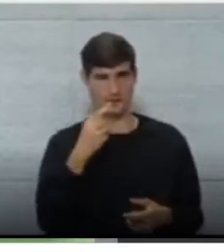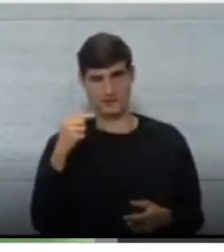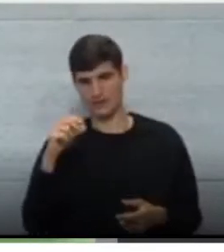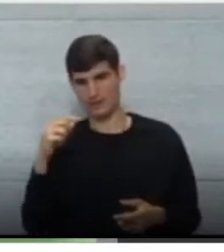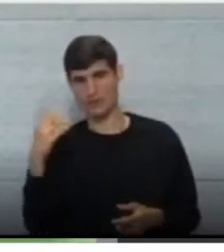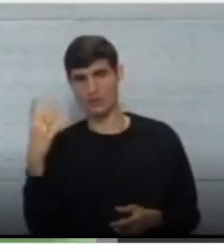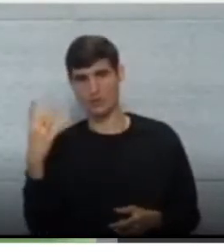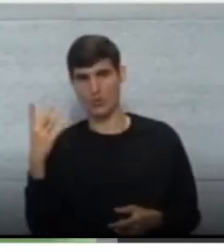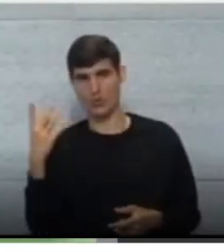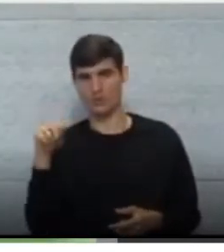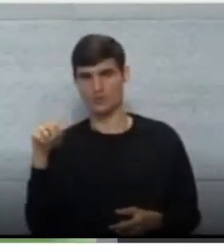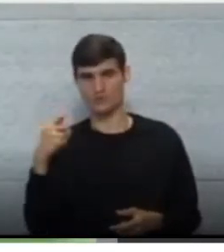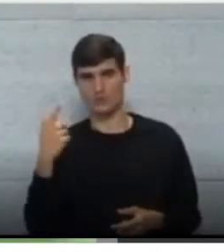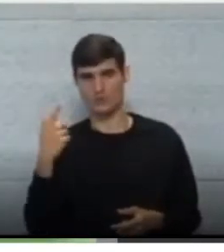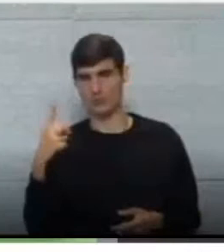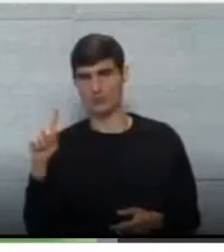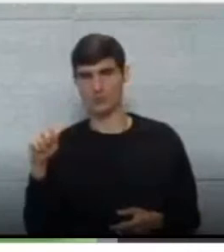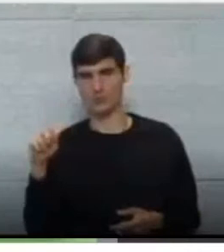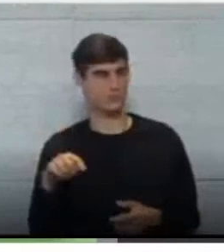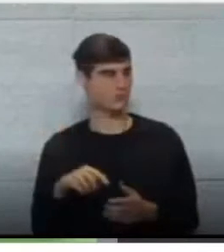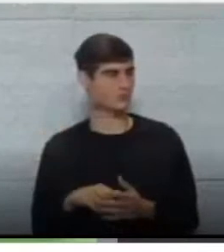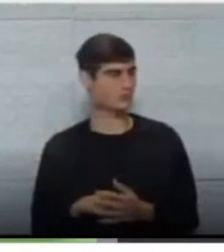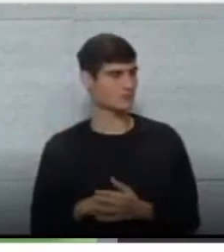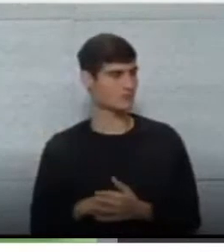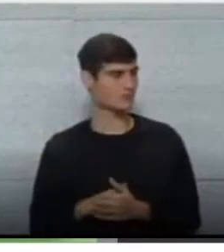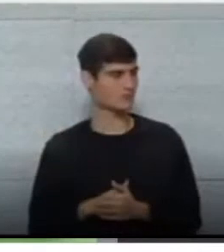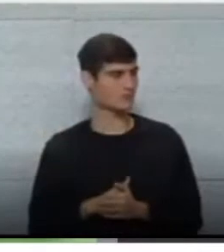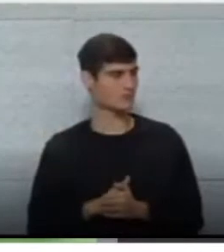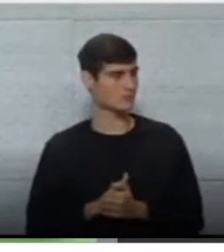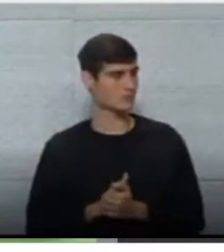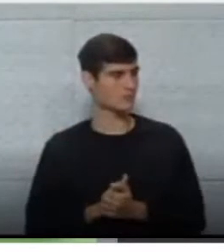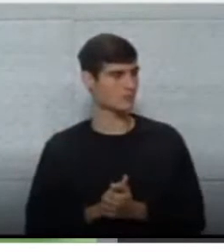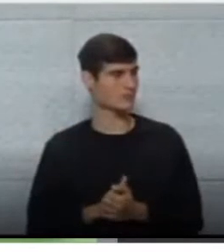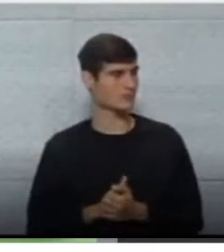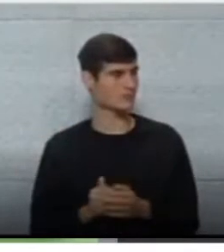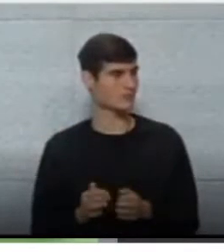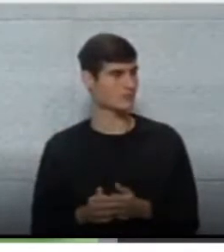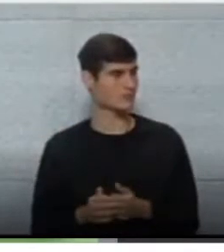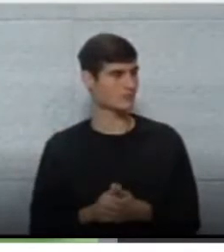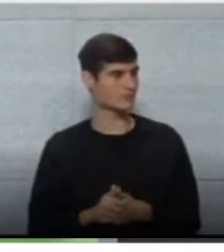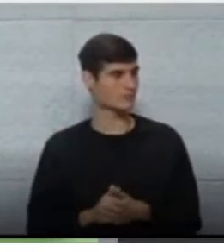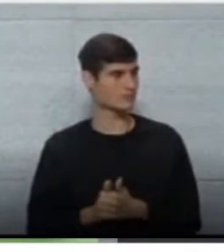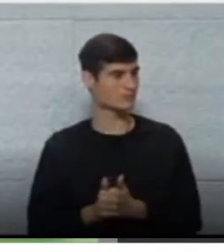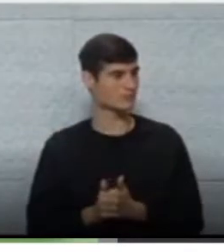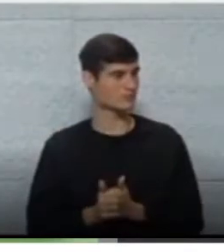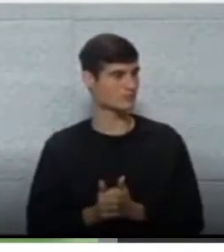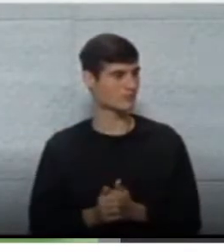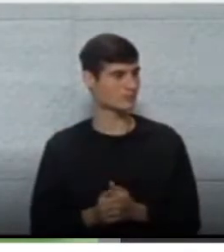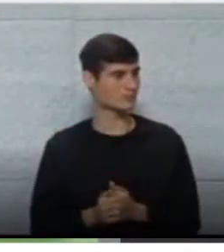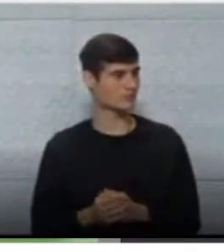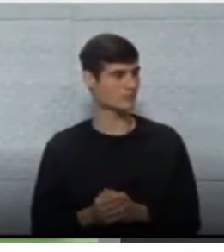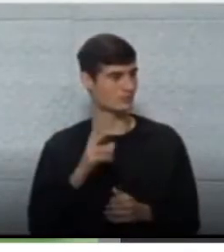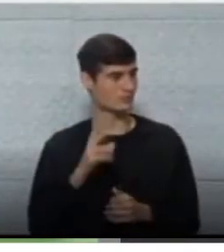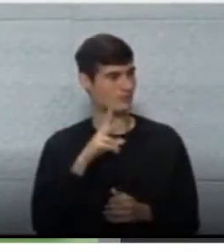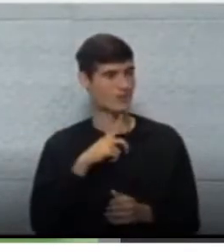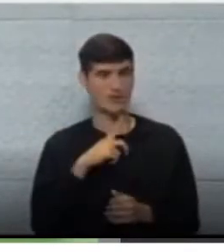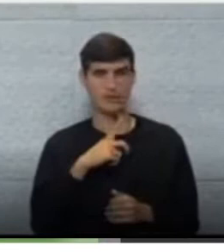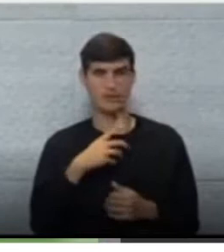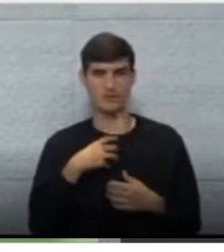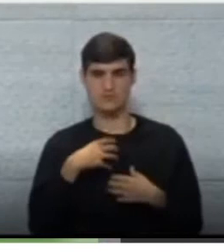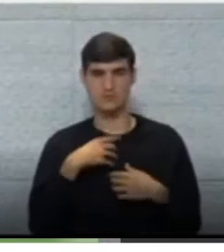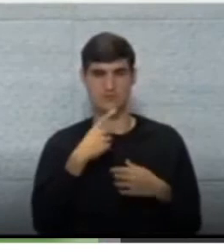menos 3 e 10 a menos 4. Então, vejam bem que a concentração ou quantidade de